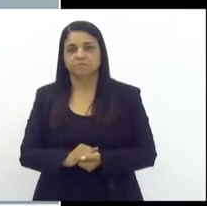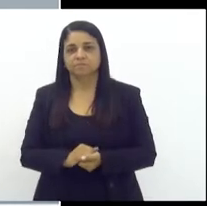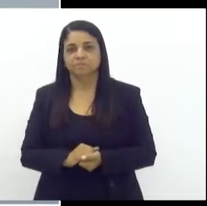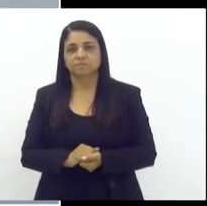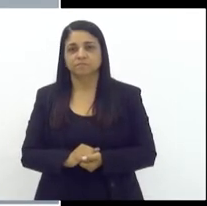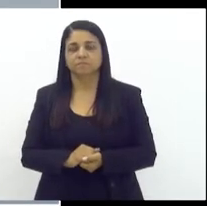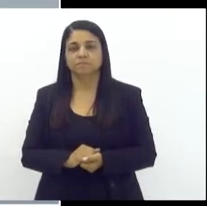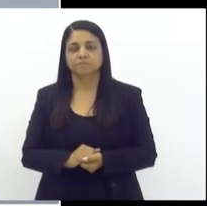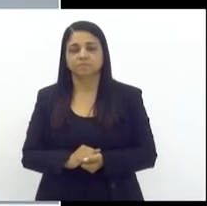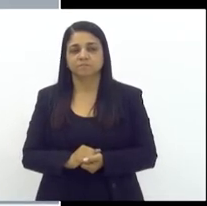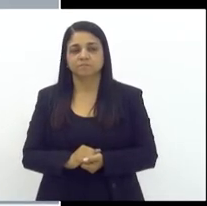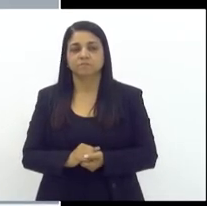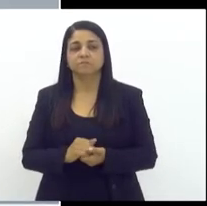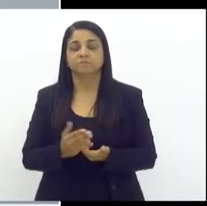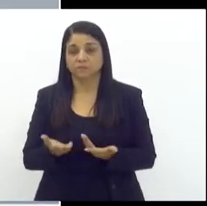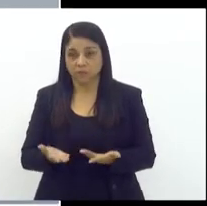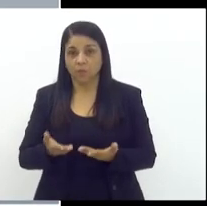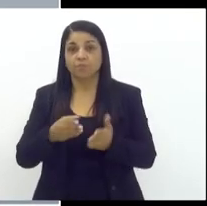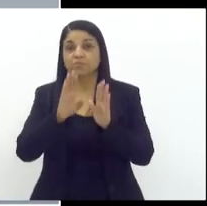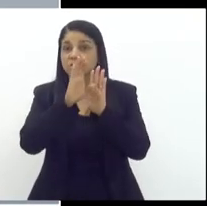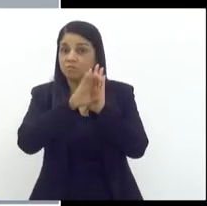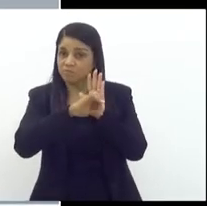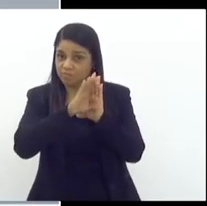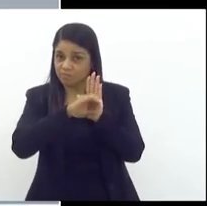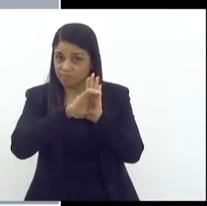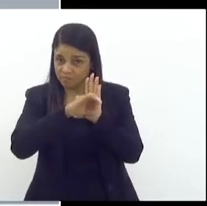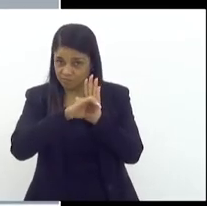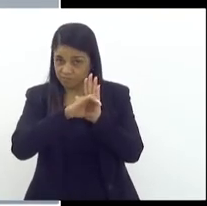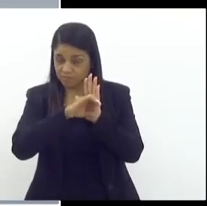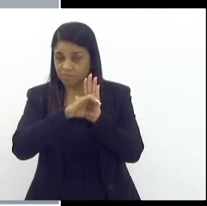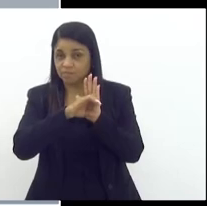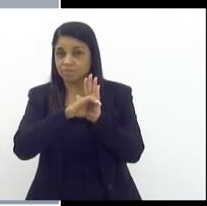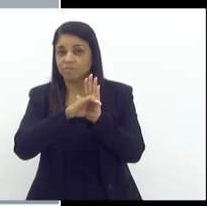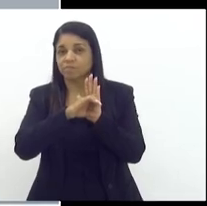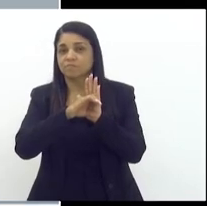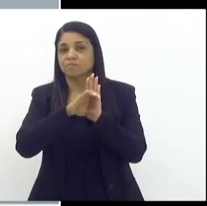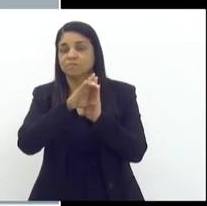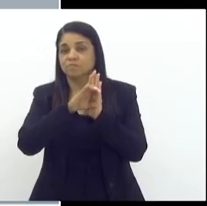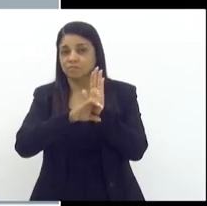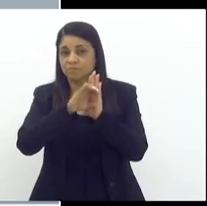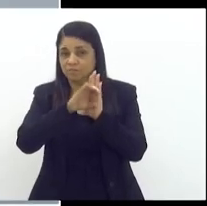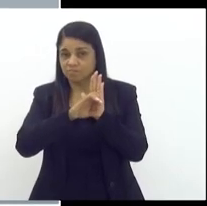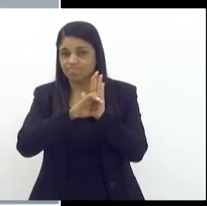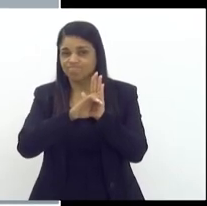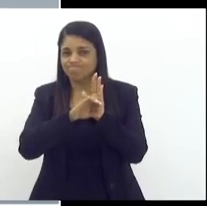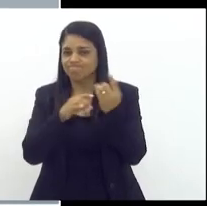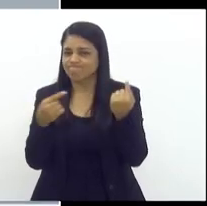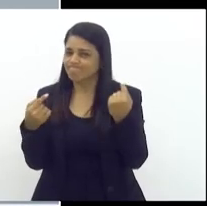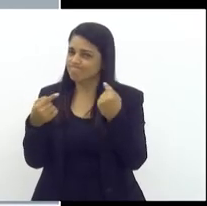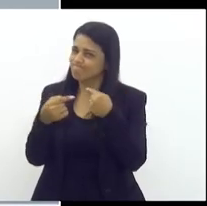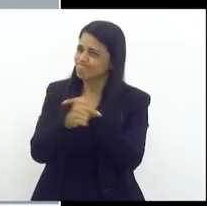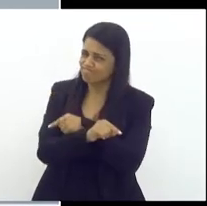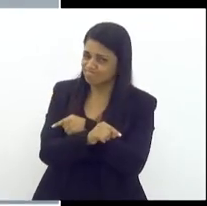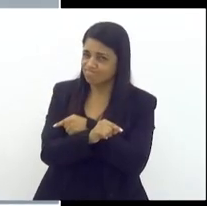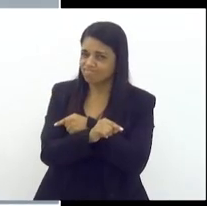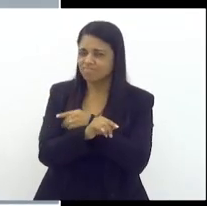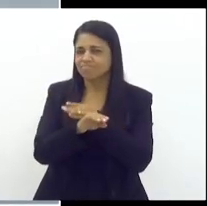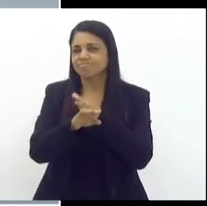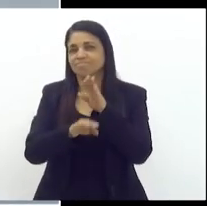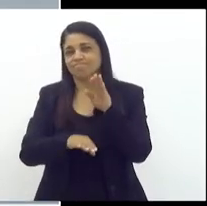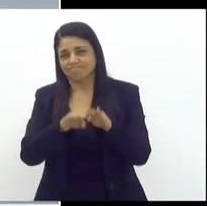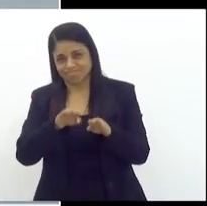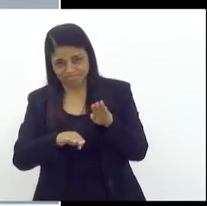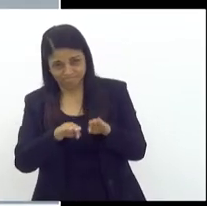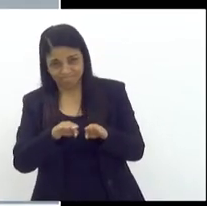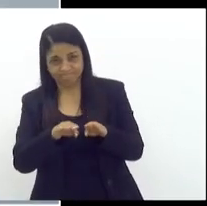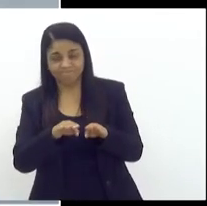evidentemente que esses conceitos eles vão muitas vezes se contradizer e por via de